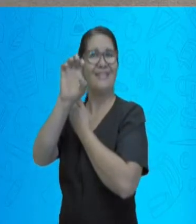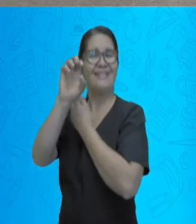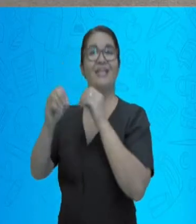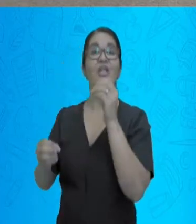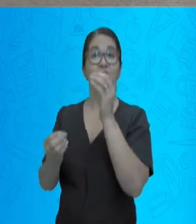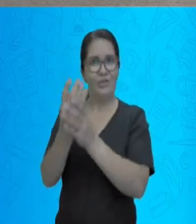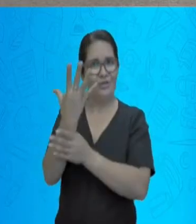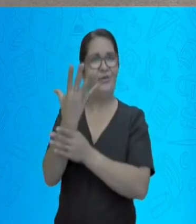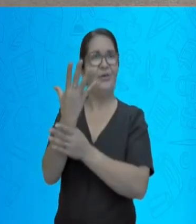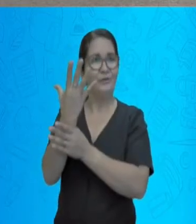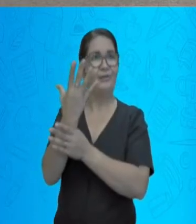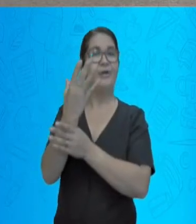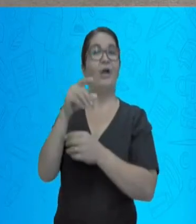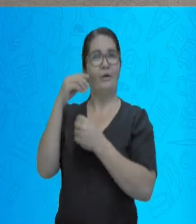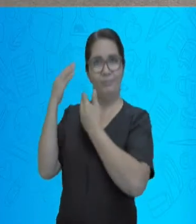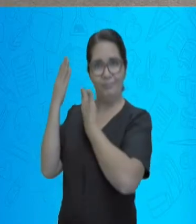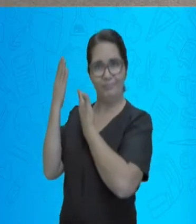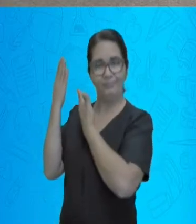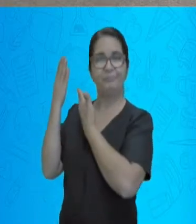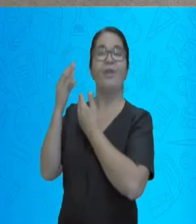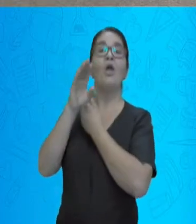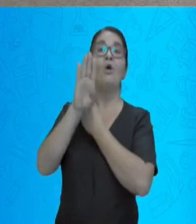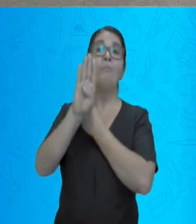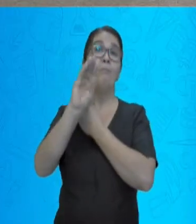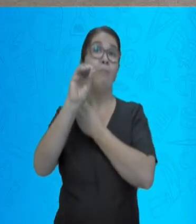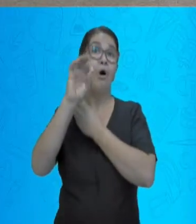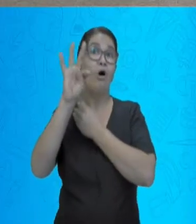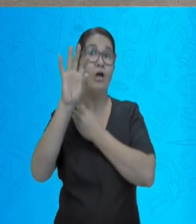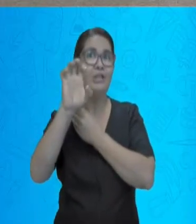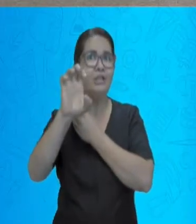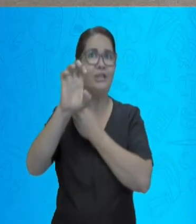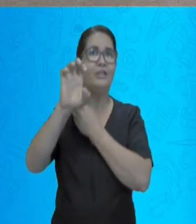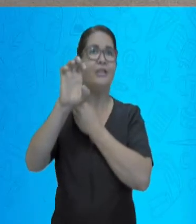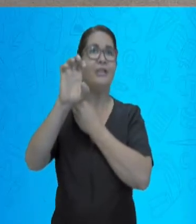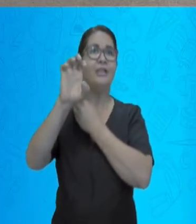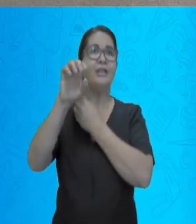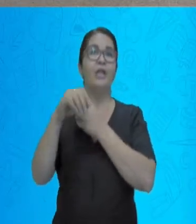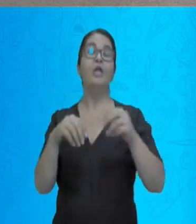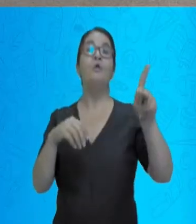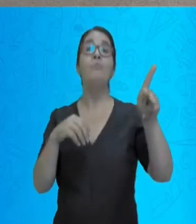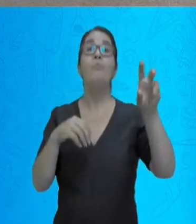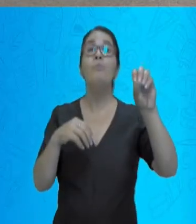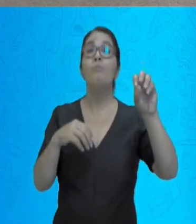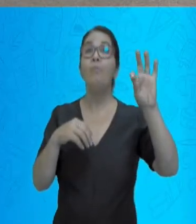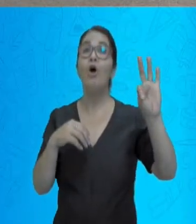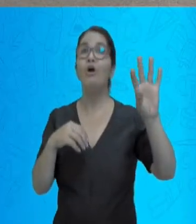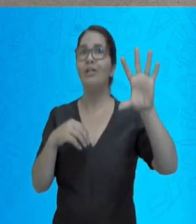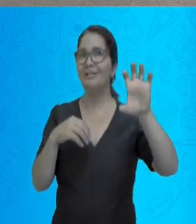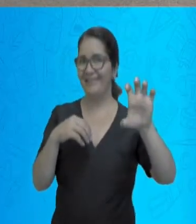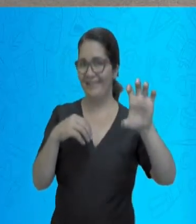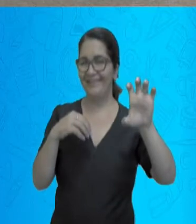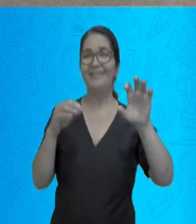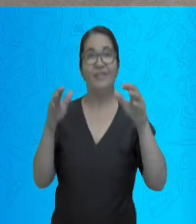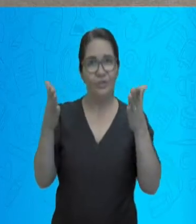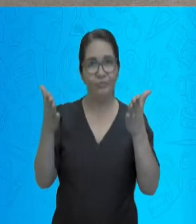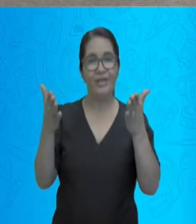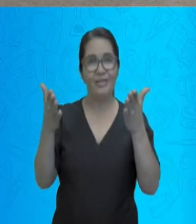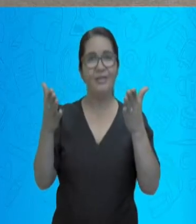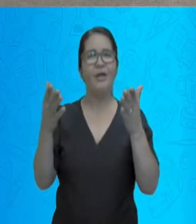diferença. Bote e pote. Falem aí na casa de vocês para vocês perceberem